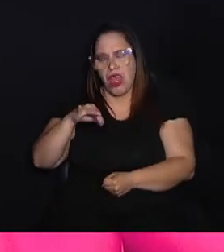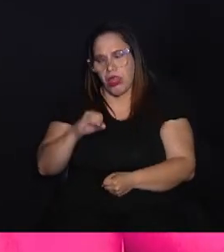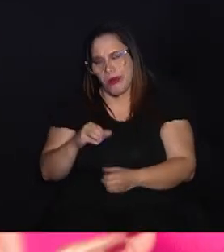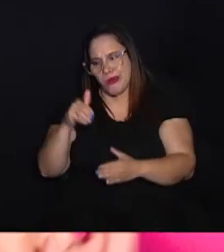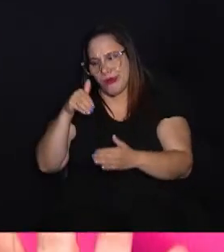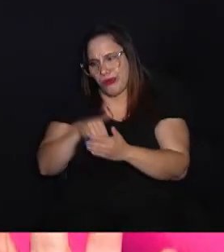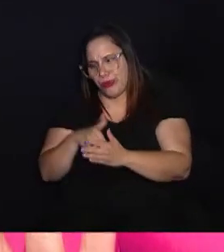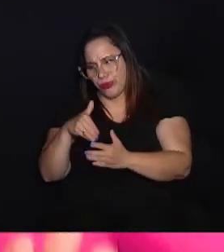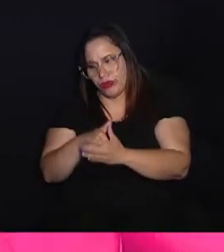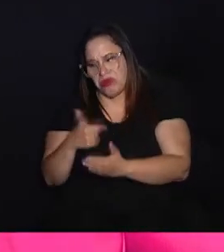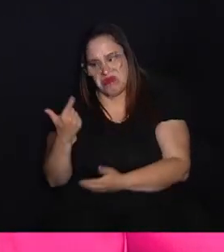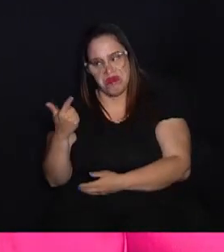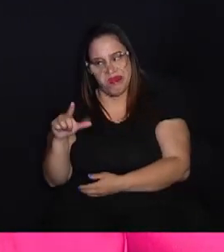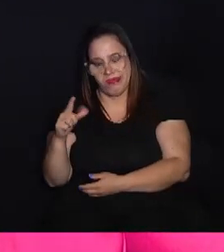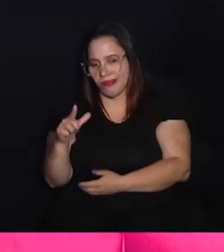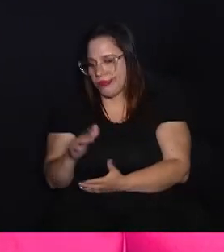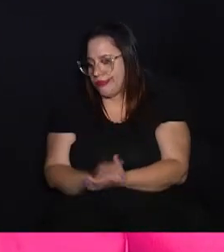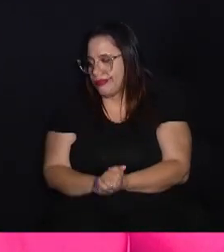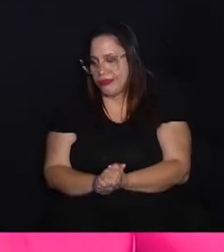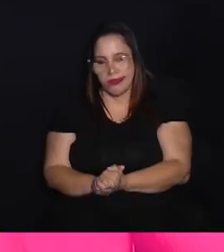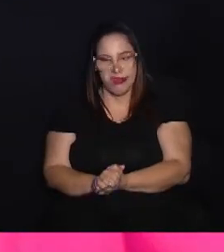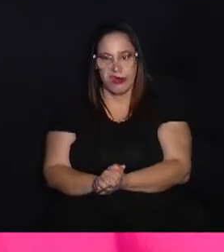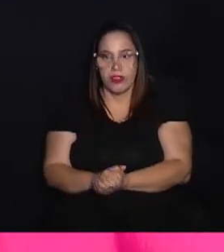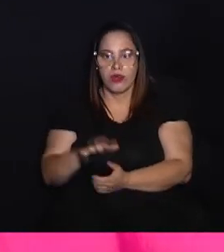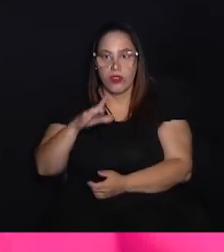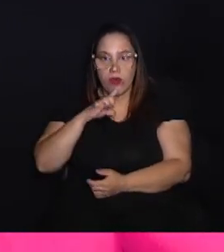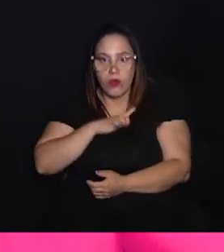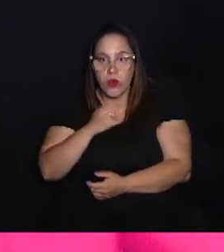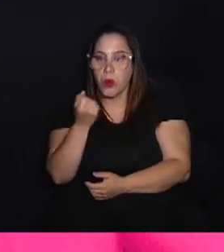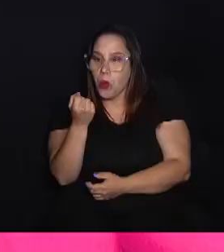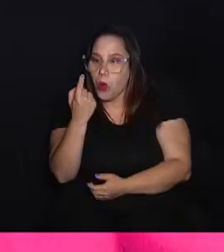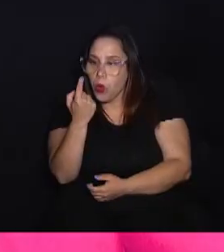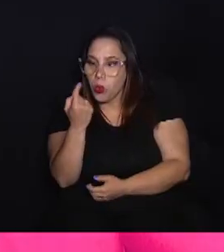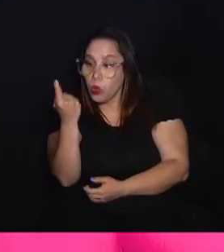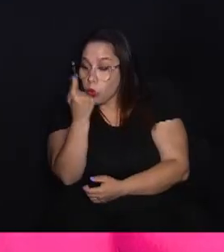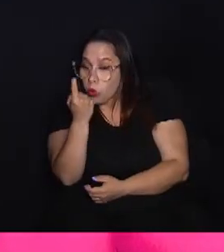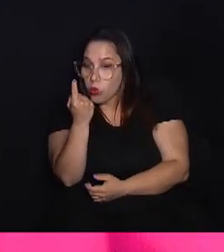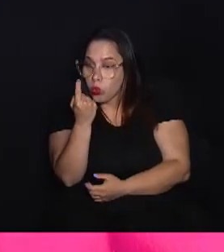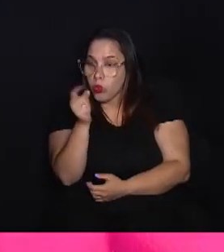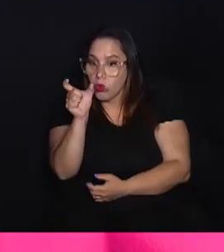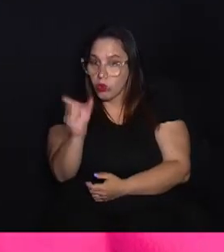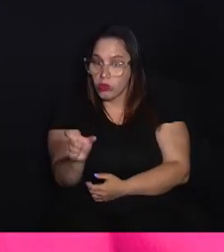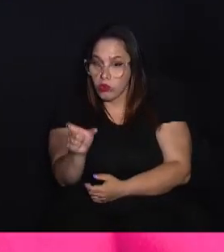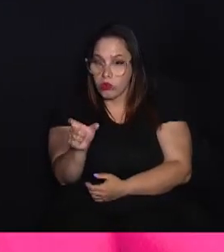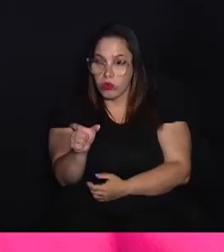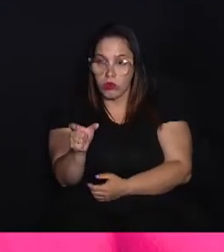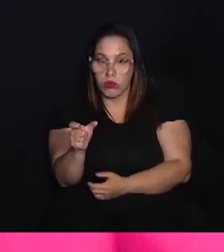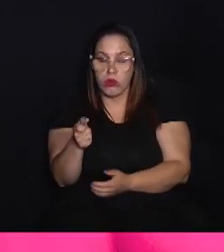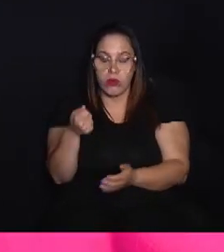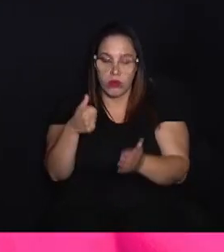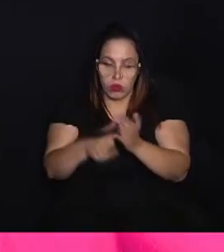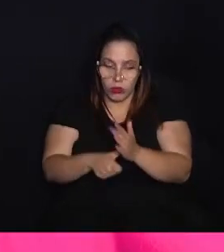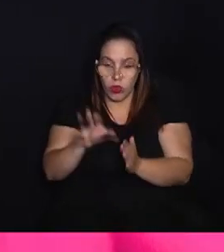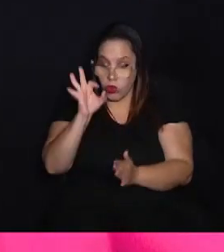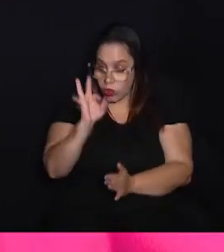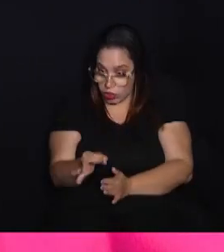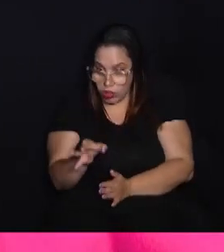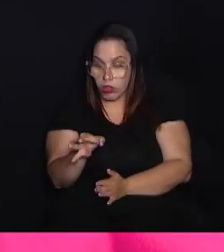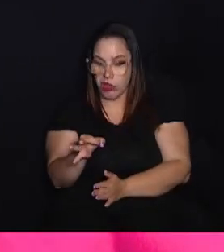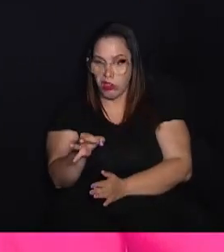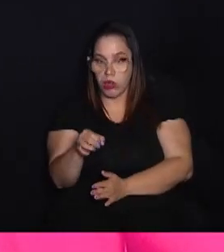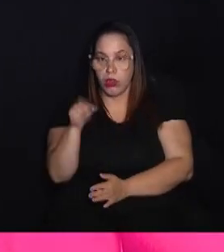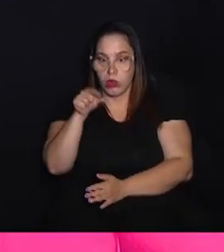eleitoral. Não tem jeito. Se você tiver um único eleitor exercendo o seu voto e no